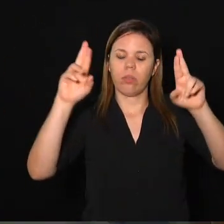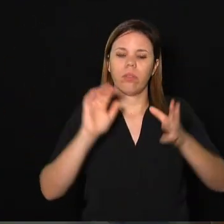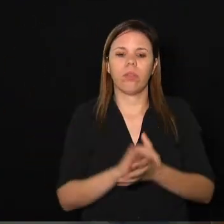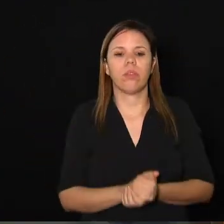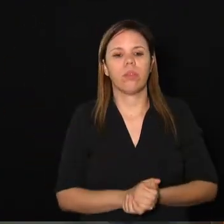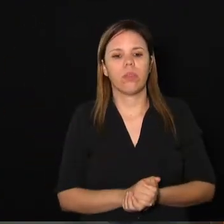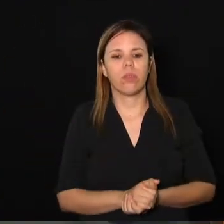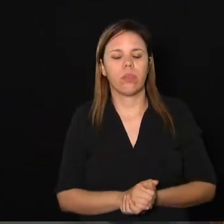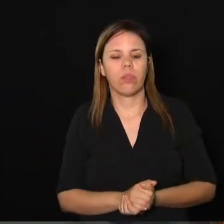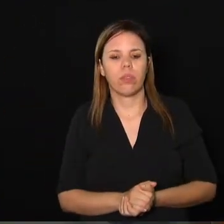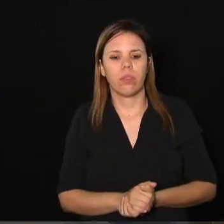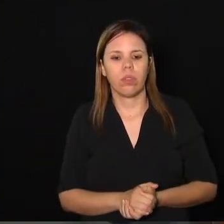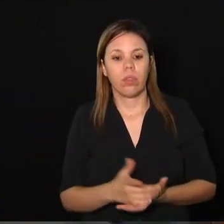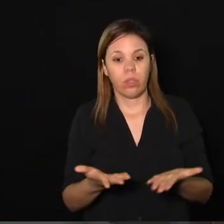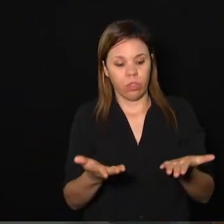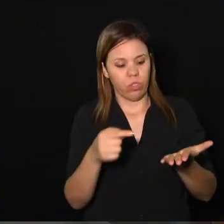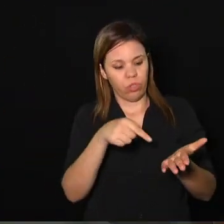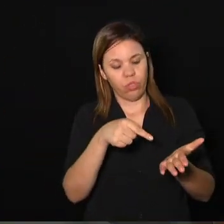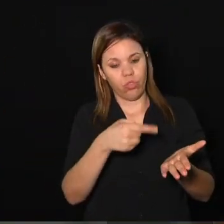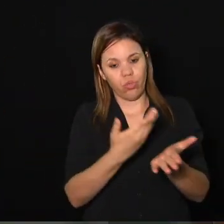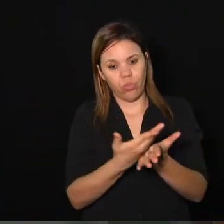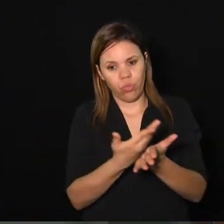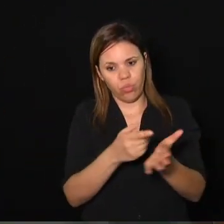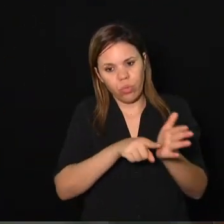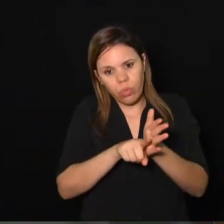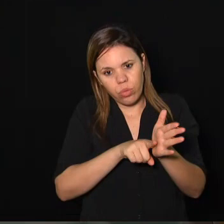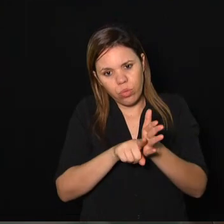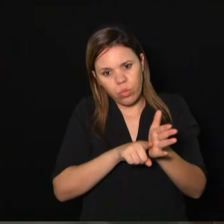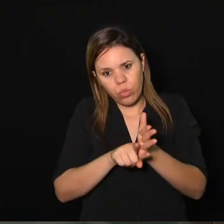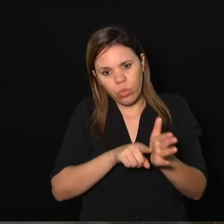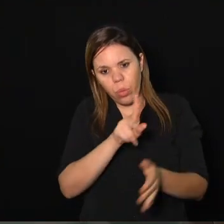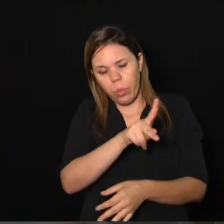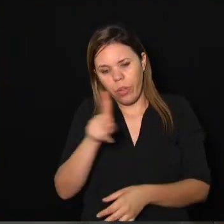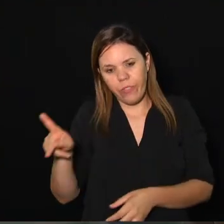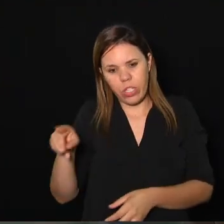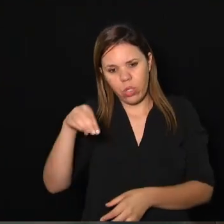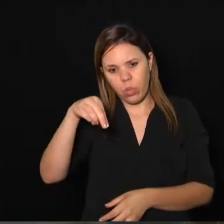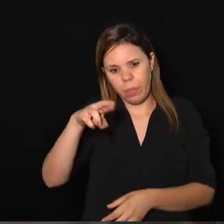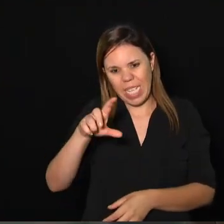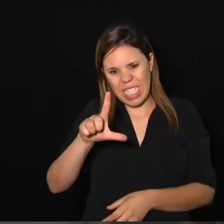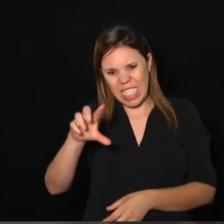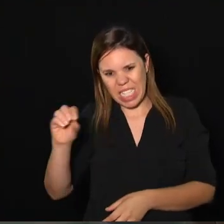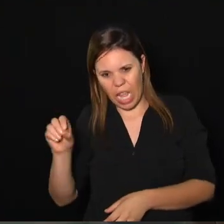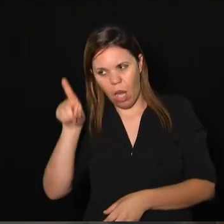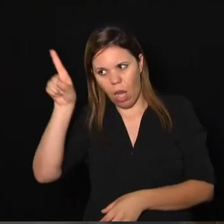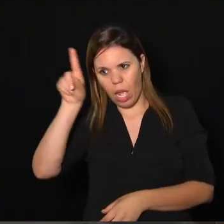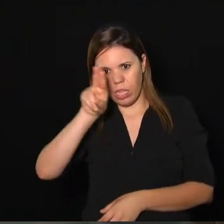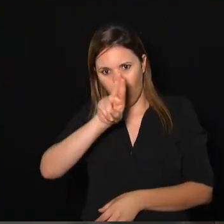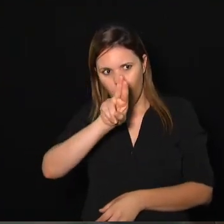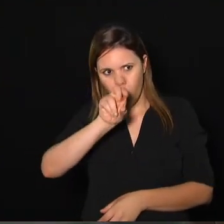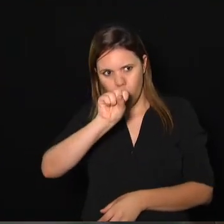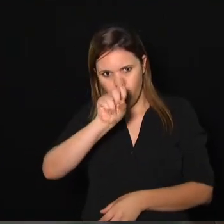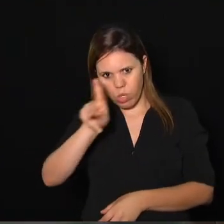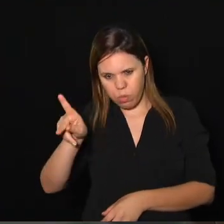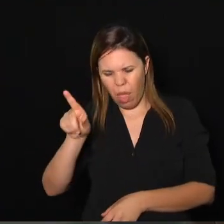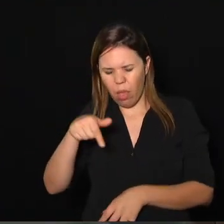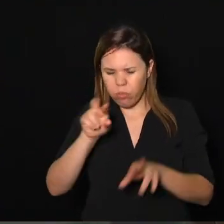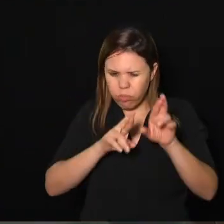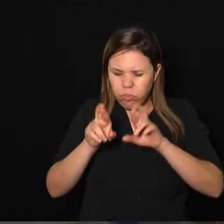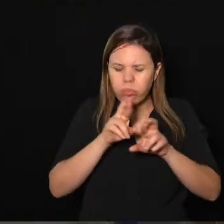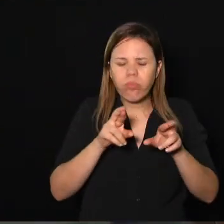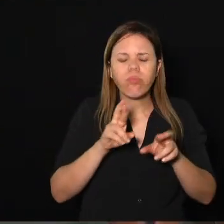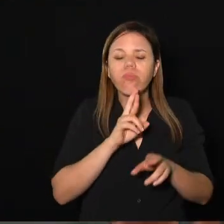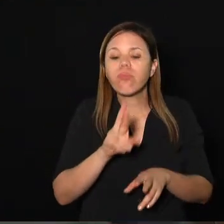a gente encomendou um estudo com um professor livre docente da USP Marcelo Fernandes da Costa e ele fez uma análise muito simples a questão é